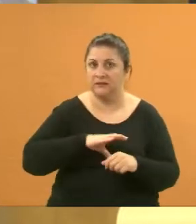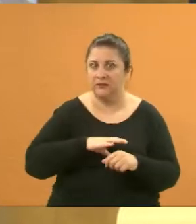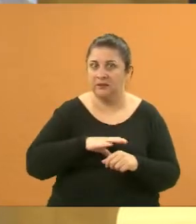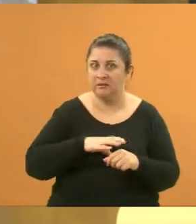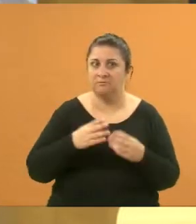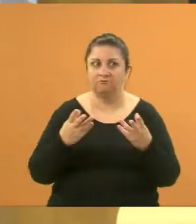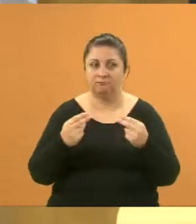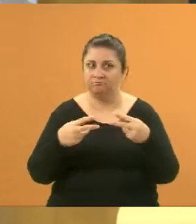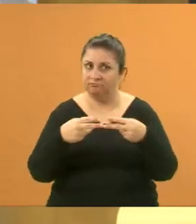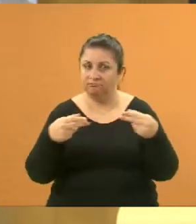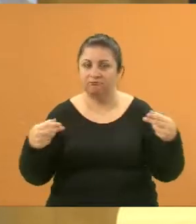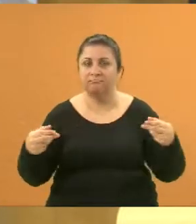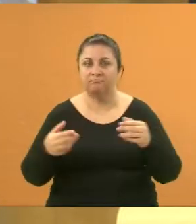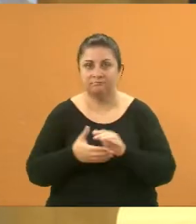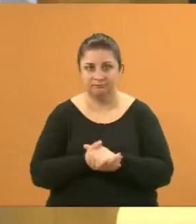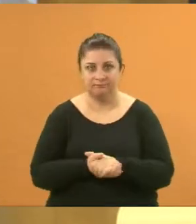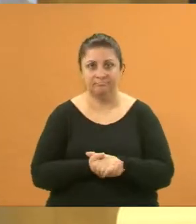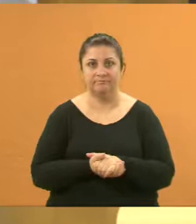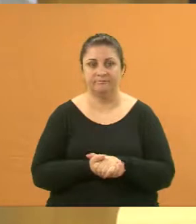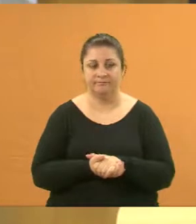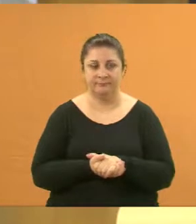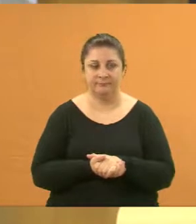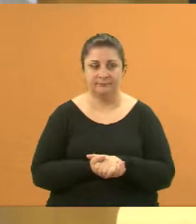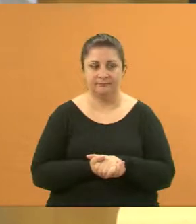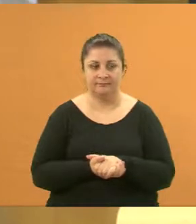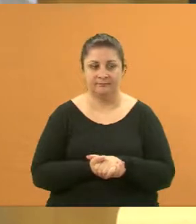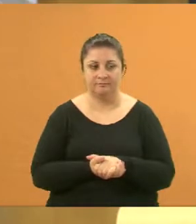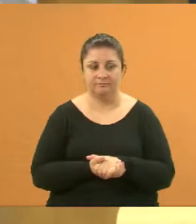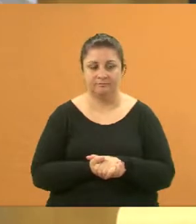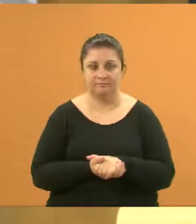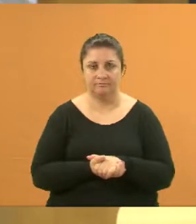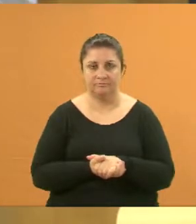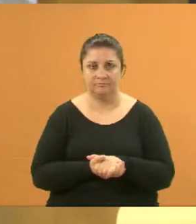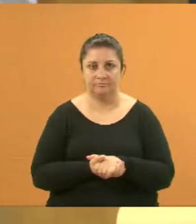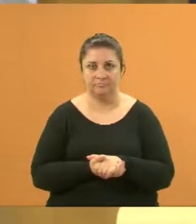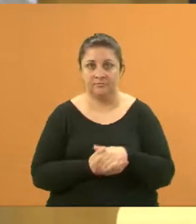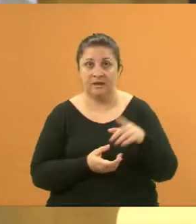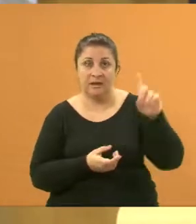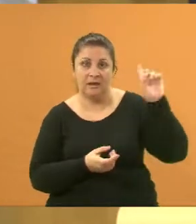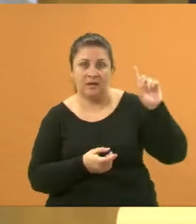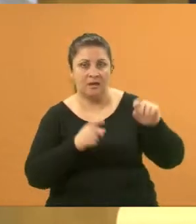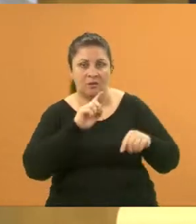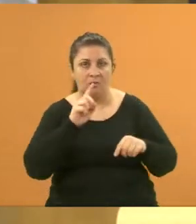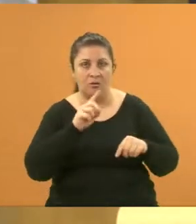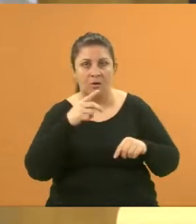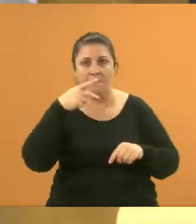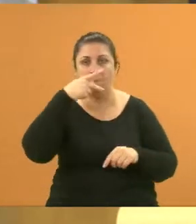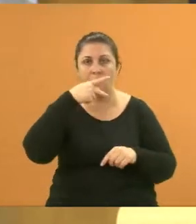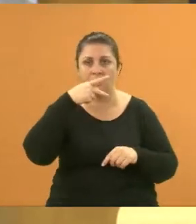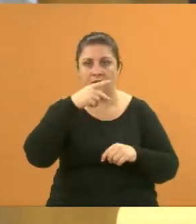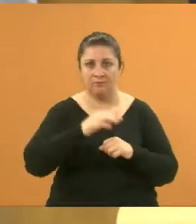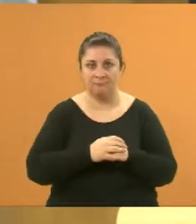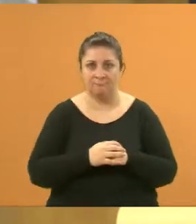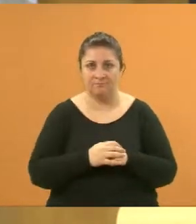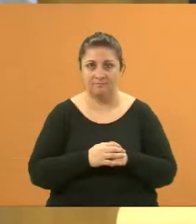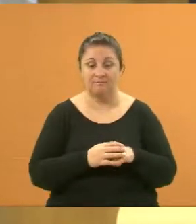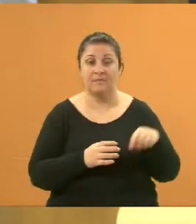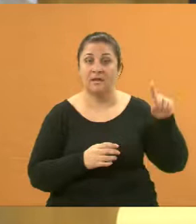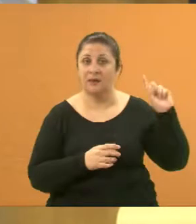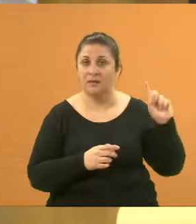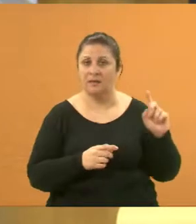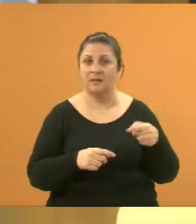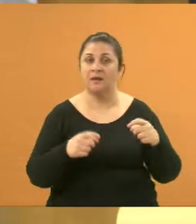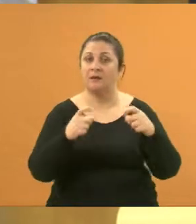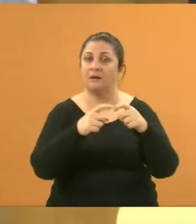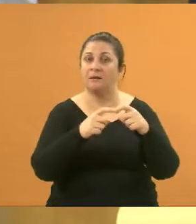né? Então, eu não sou político, sou médico, sou empresário e